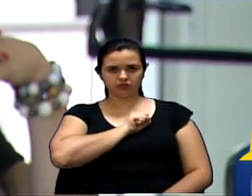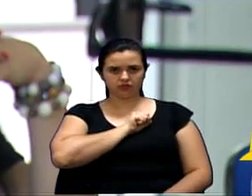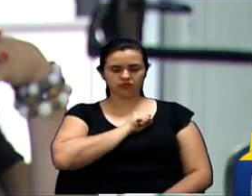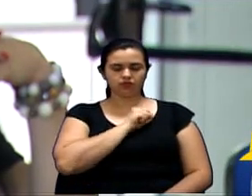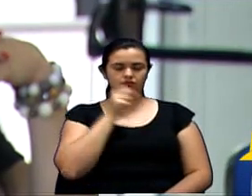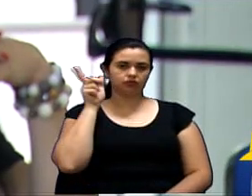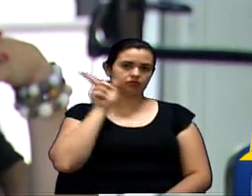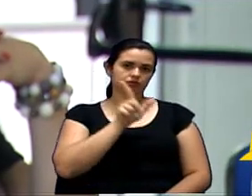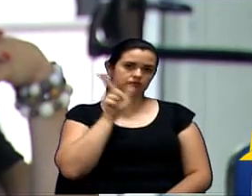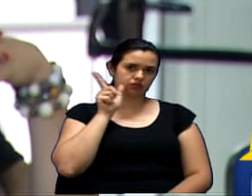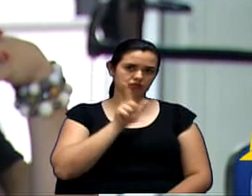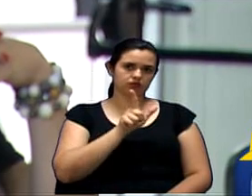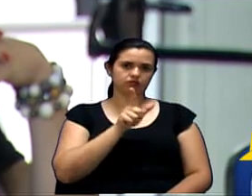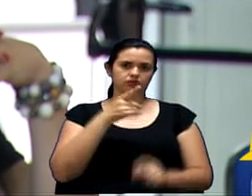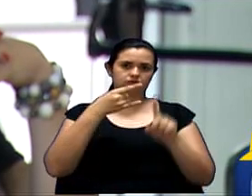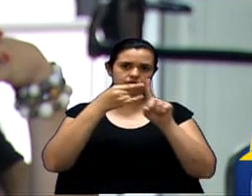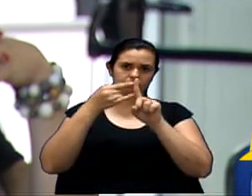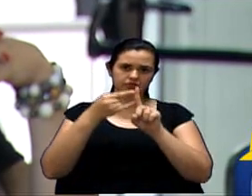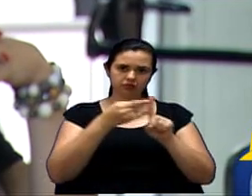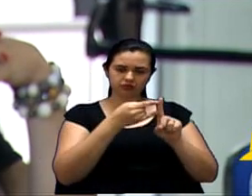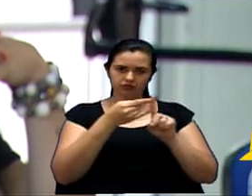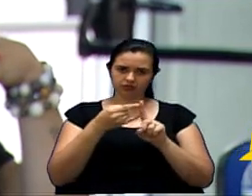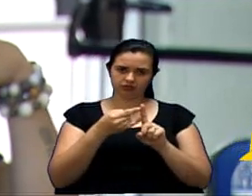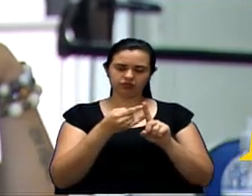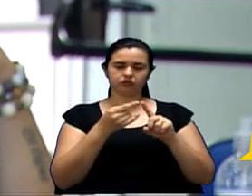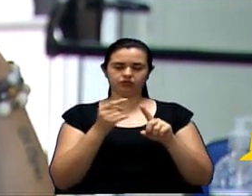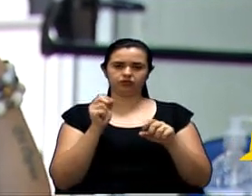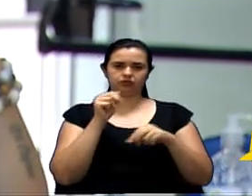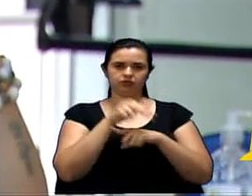virtual, né, para mim poder participar. Mas também